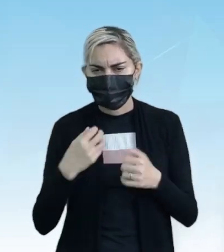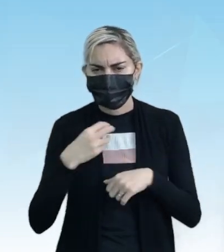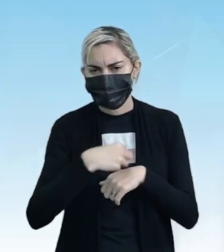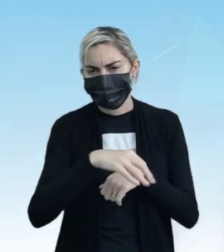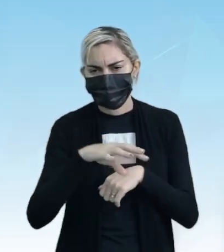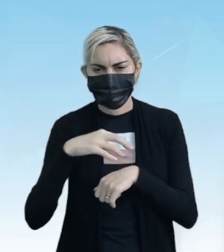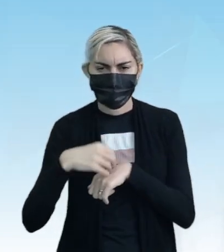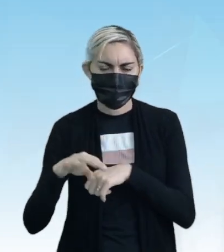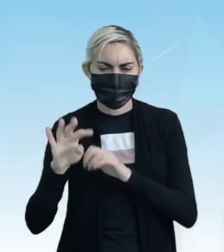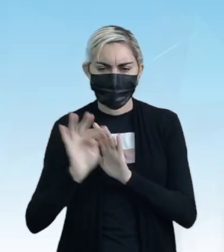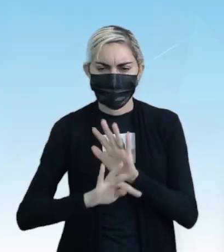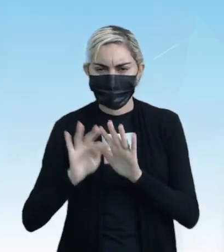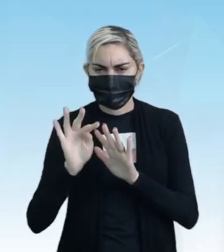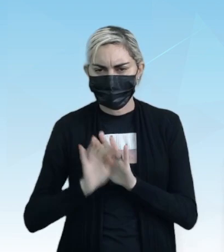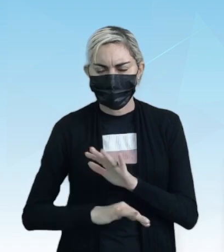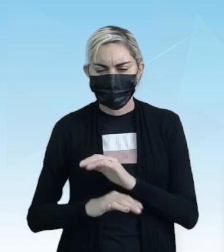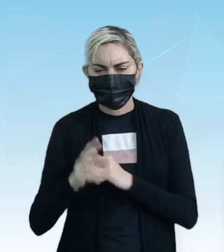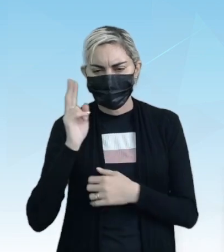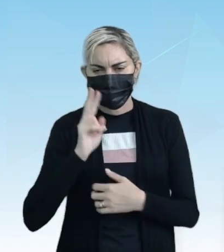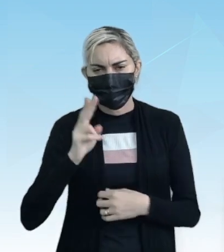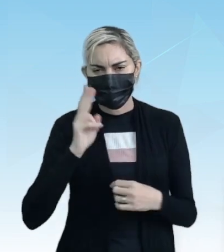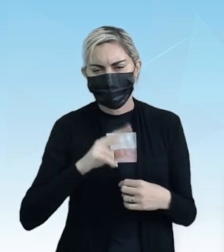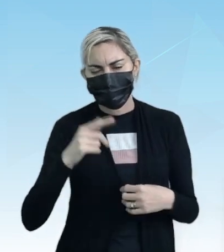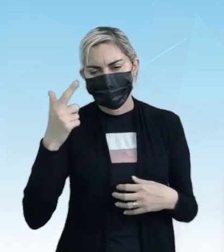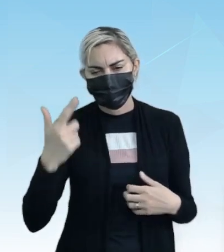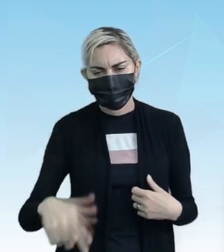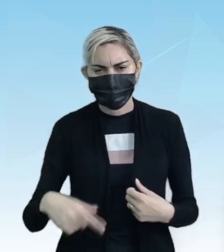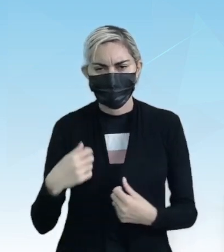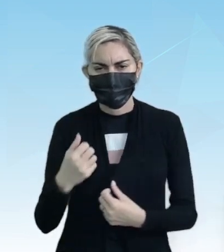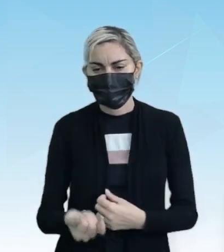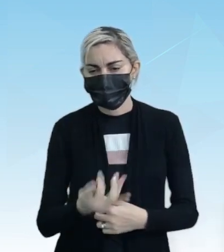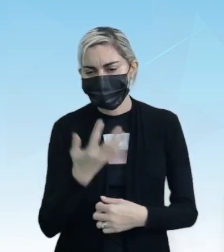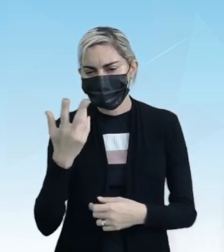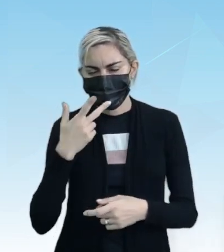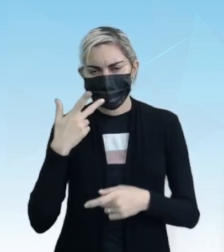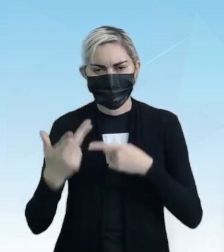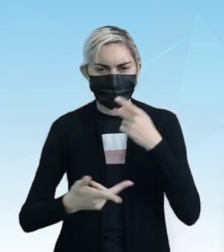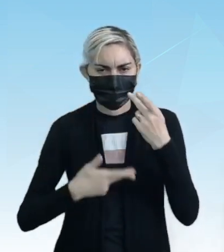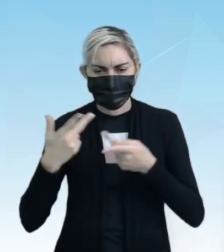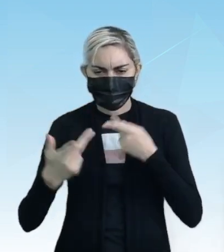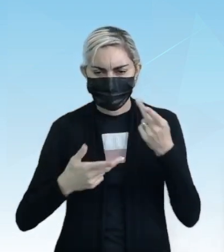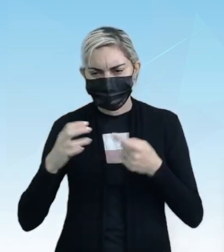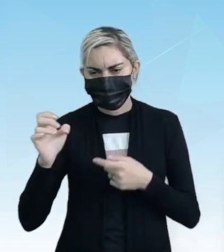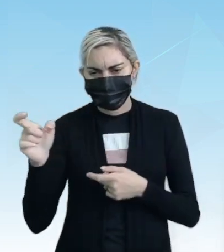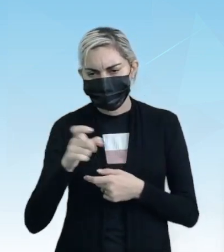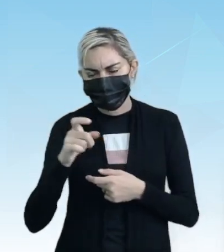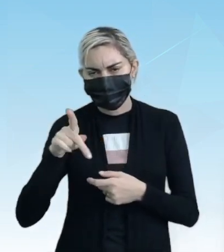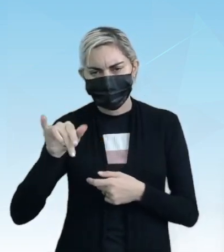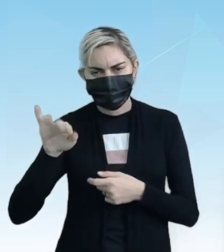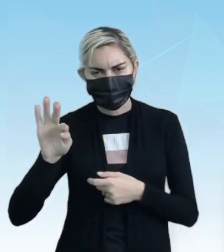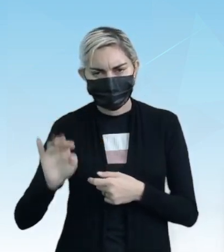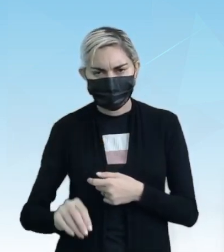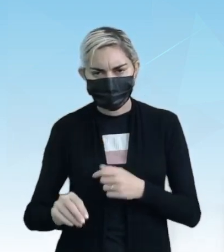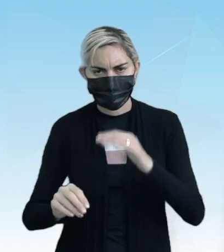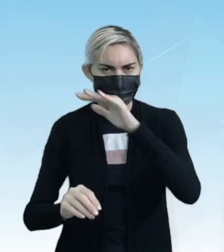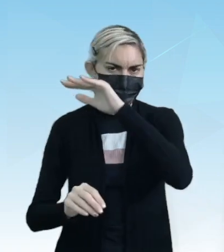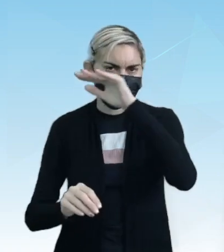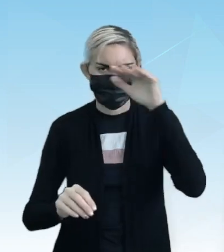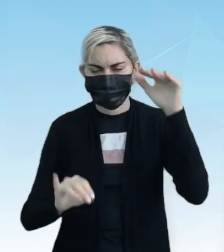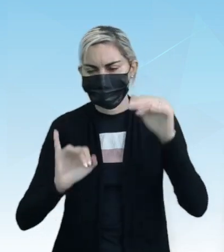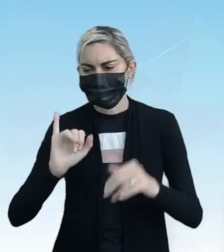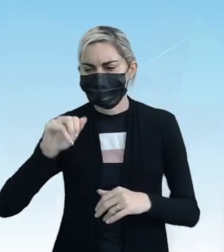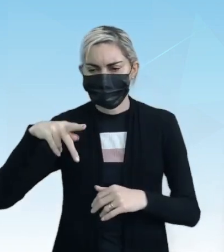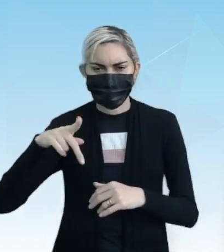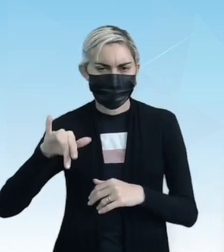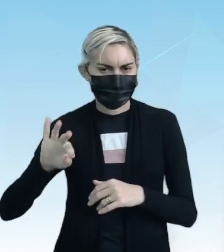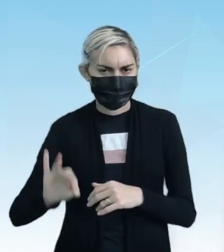dadas no texto. Lembrar, mais uma vez, que quando a gente fala de explícito, na superfície,